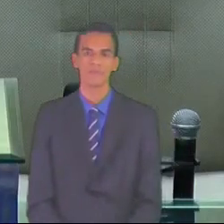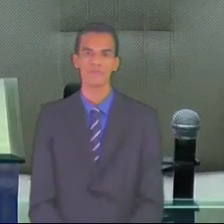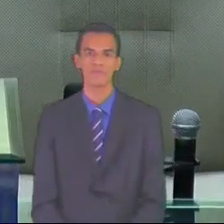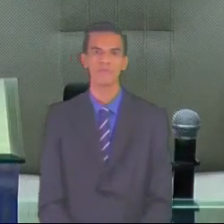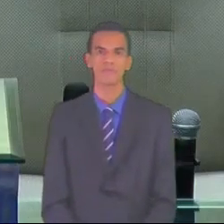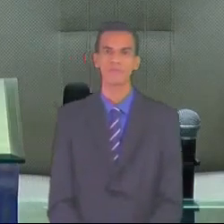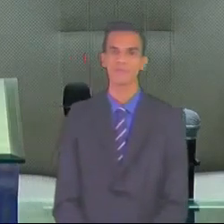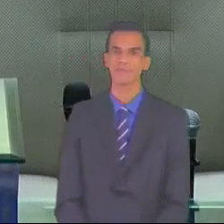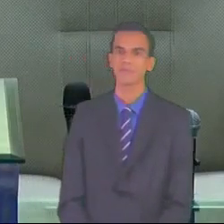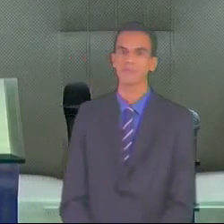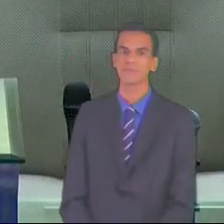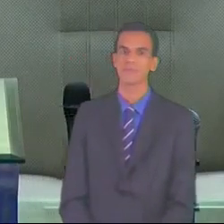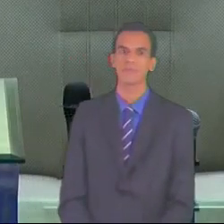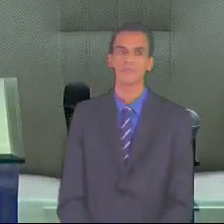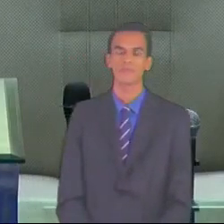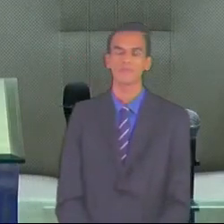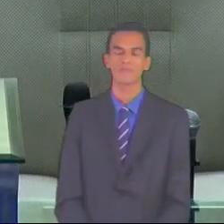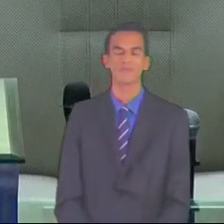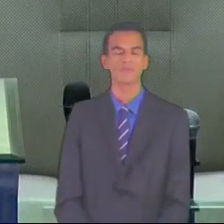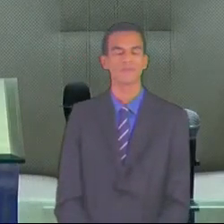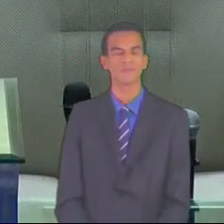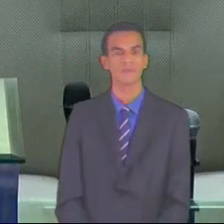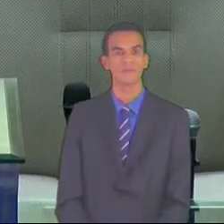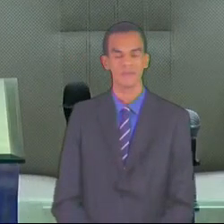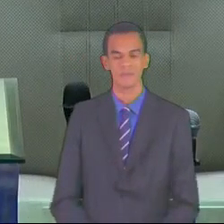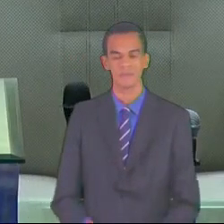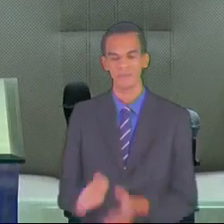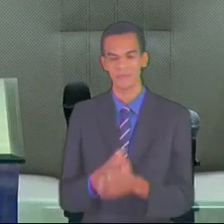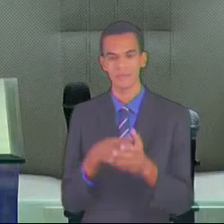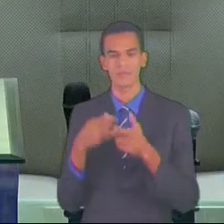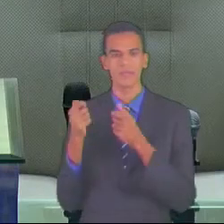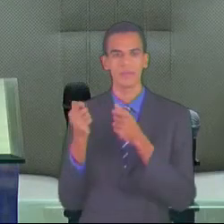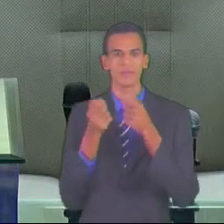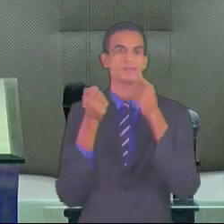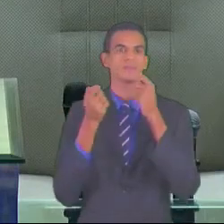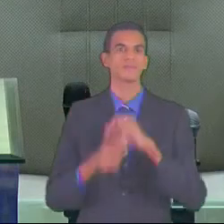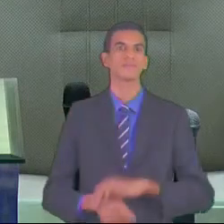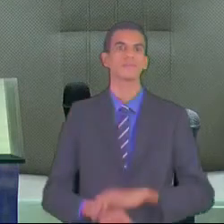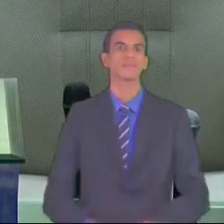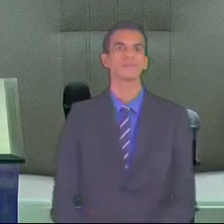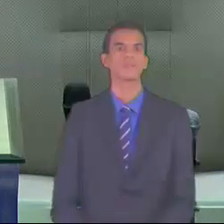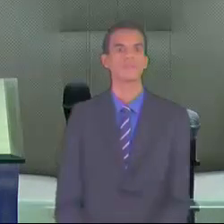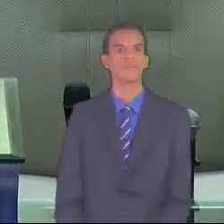Glória a Deus. Deus é bom. Aleluia.